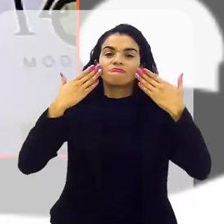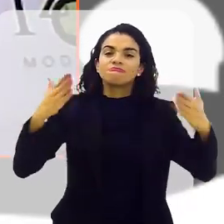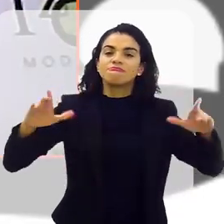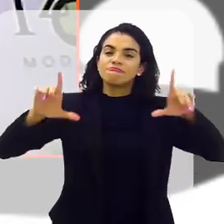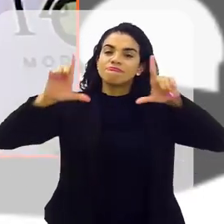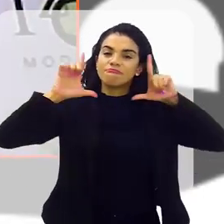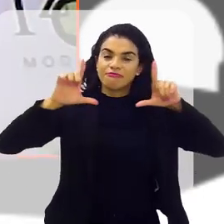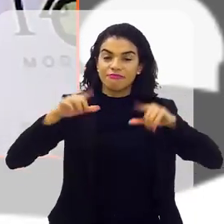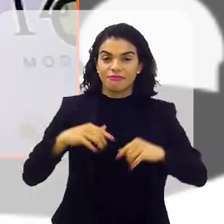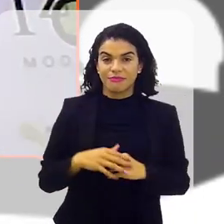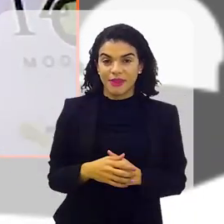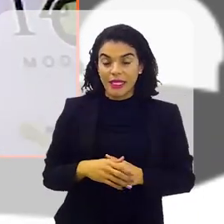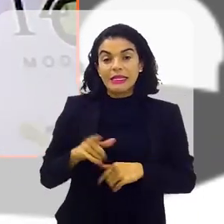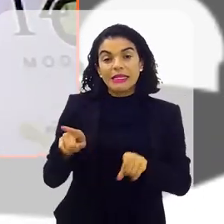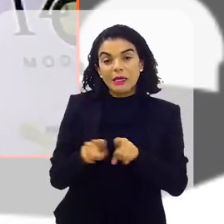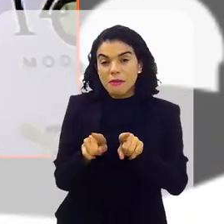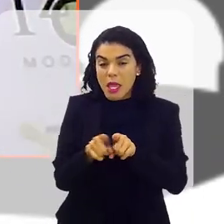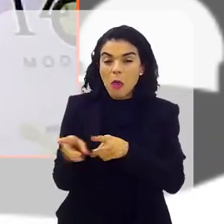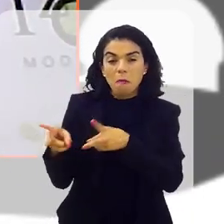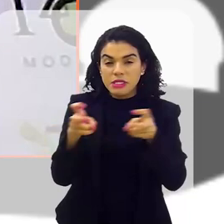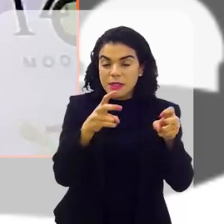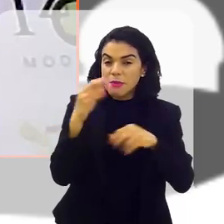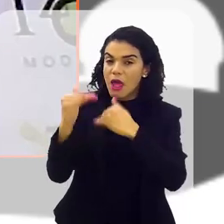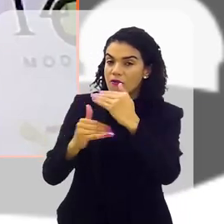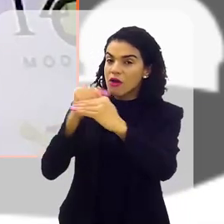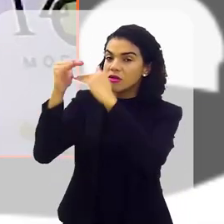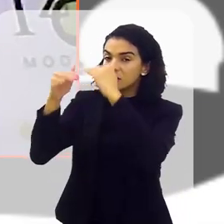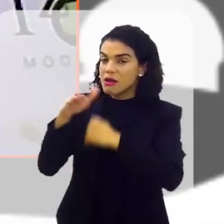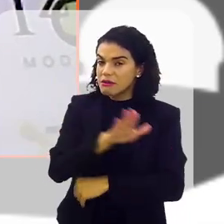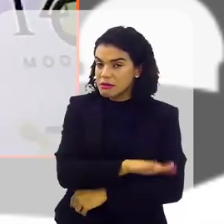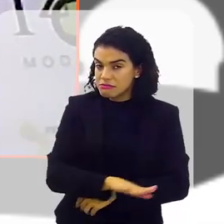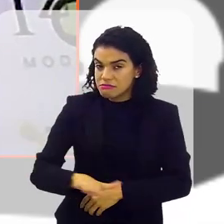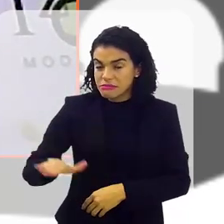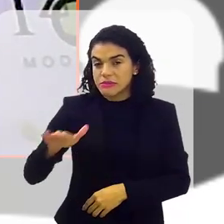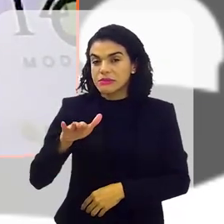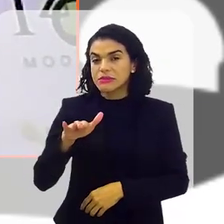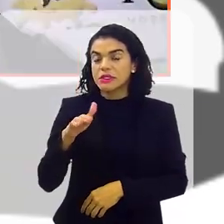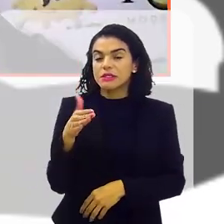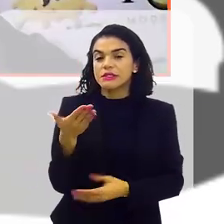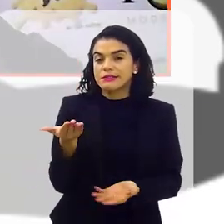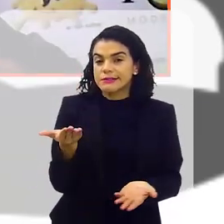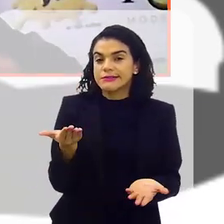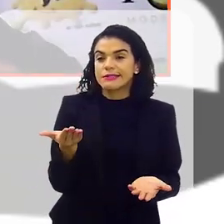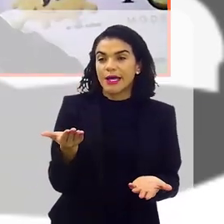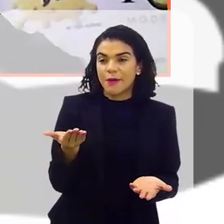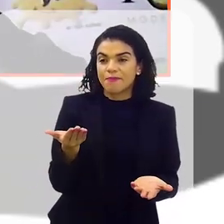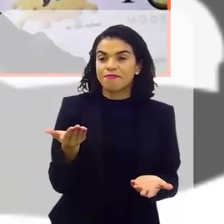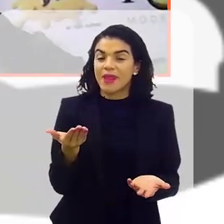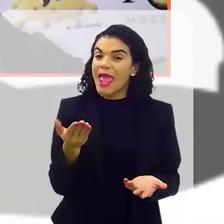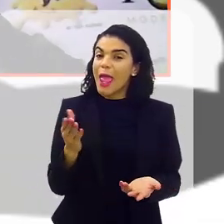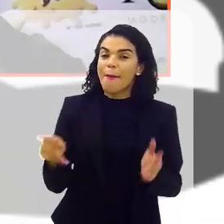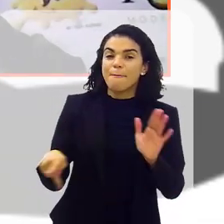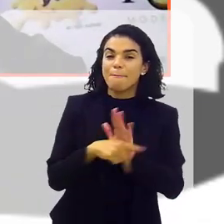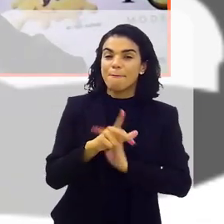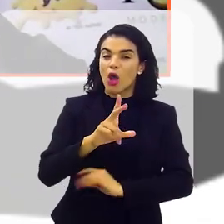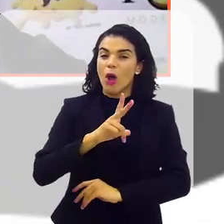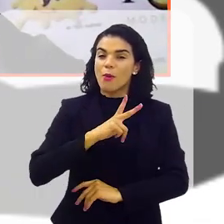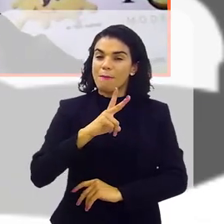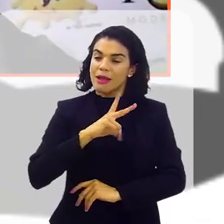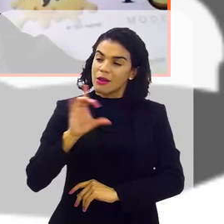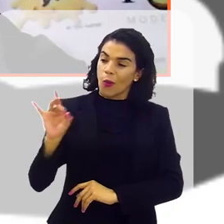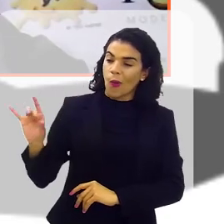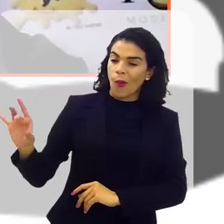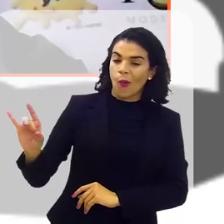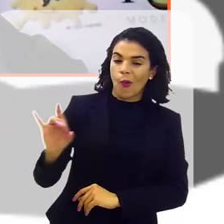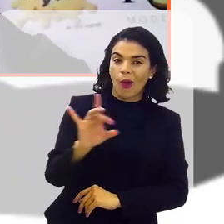estar ali De frente mostrando e a evolução deles é uma coisa muito muito individual é